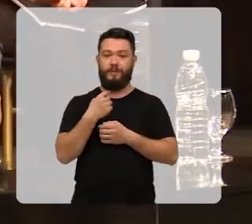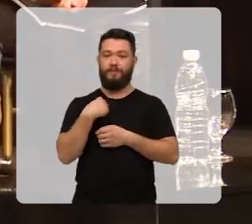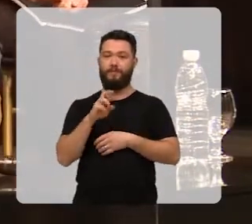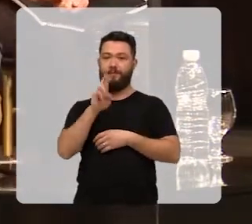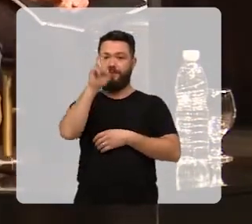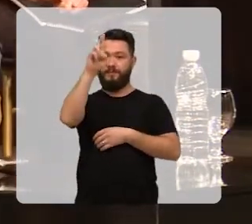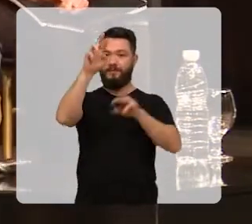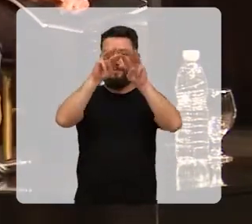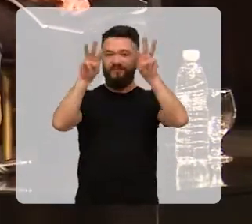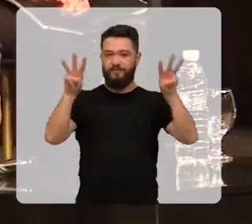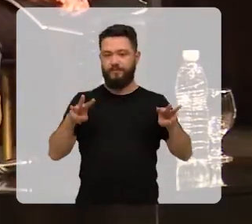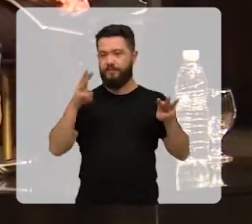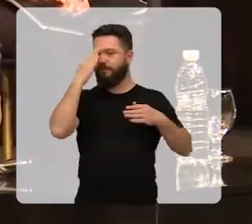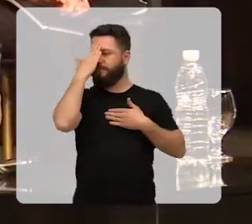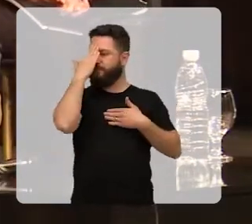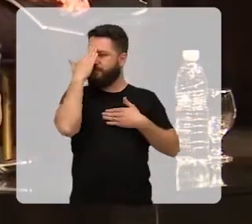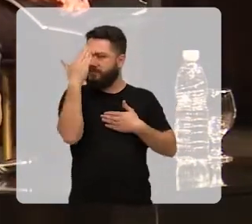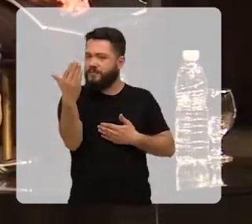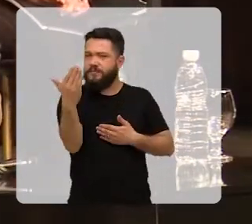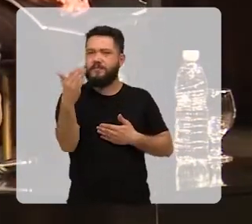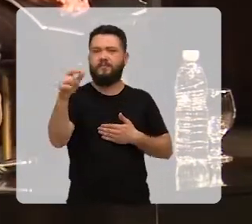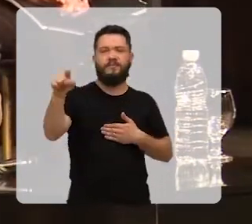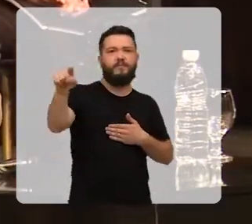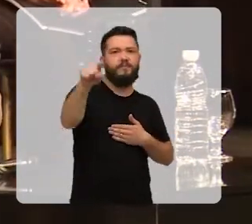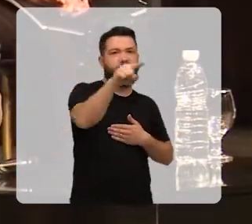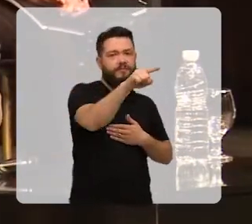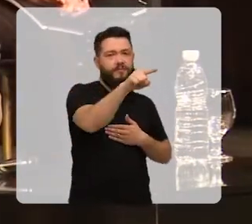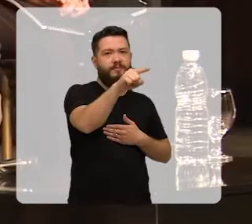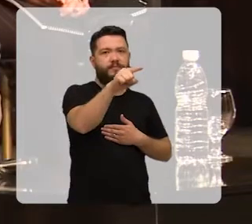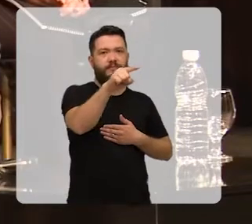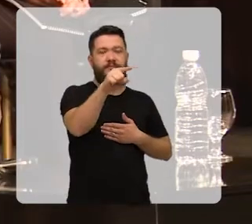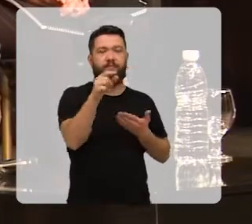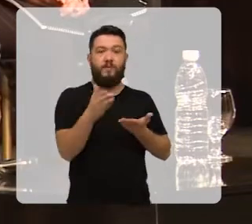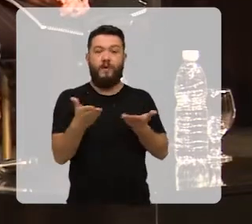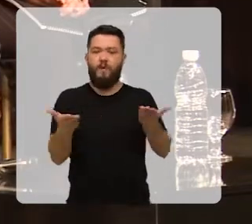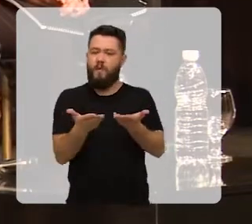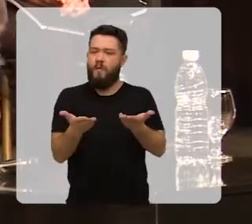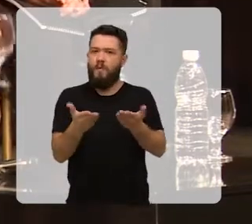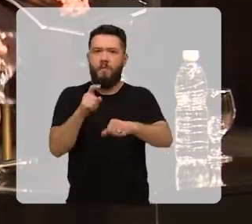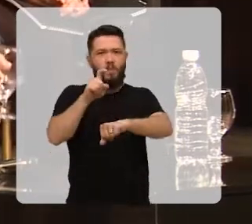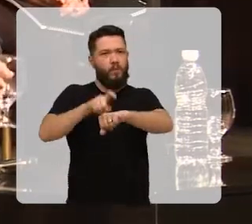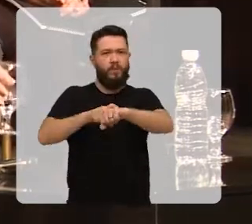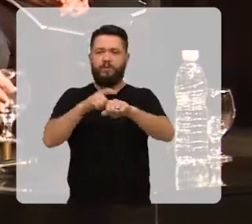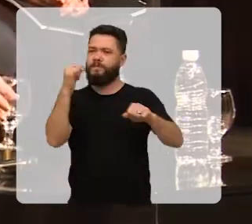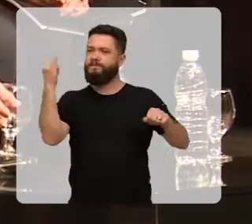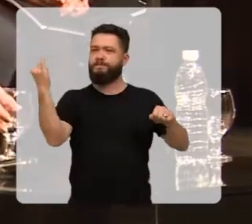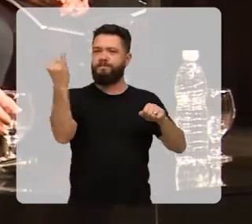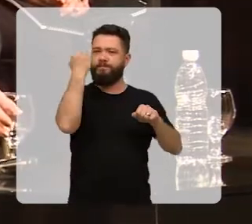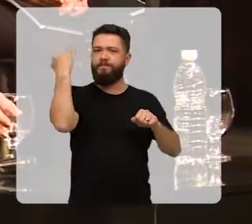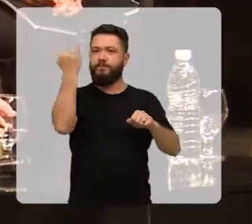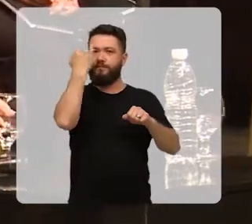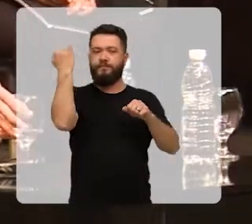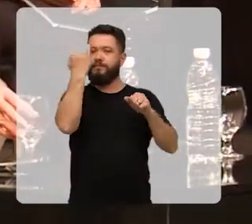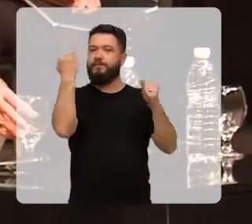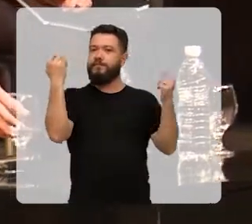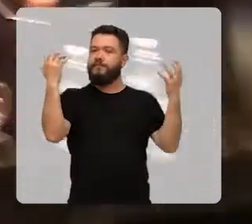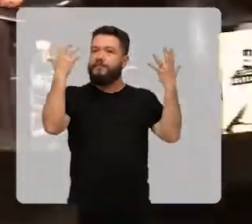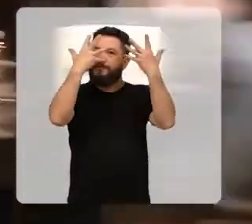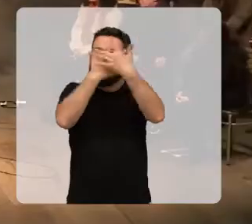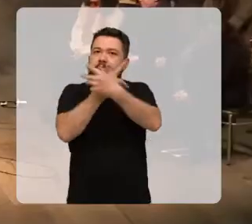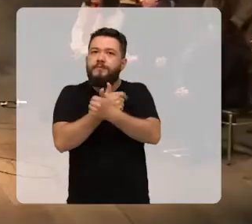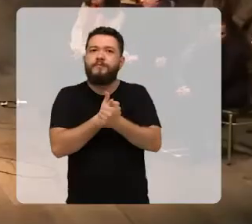senhoras e senhores então em nome da universidade federal do paraná nós agradecemos